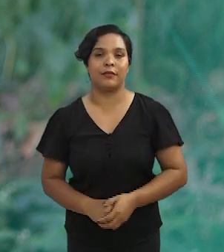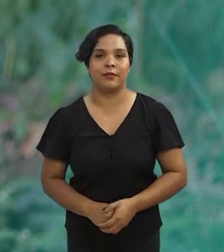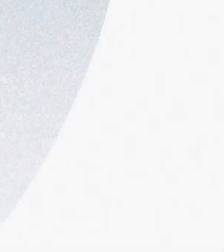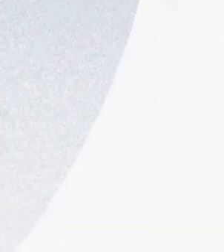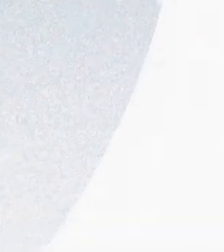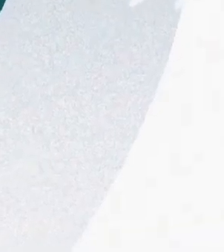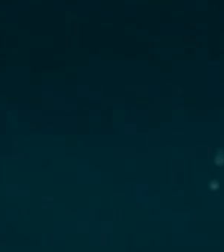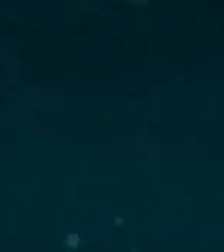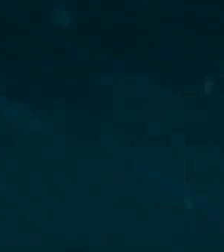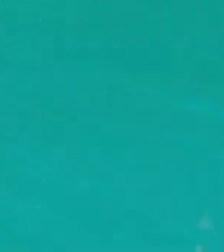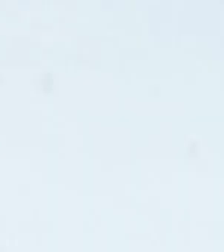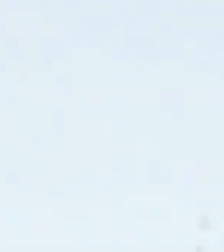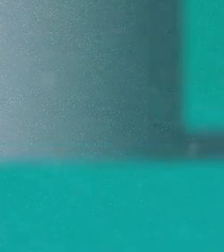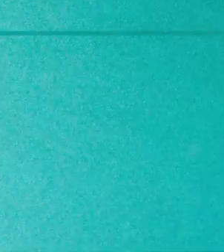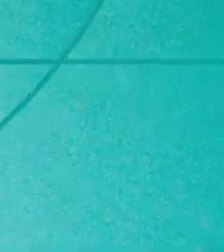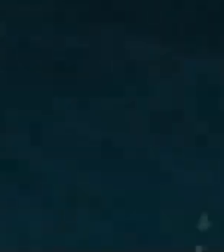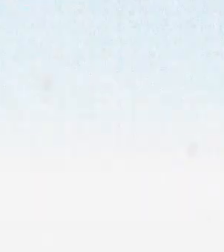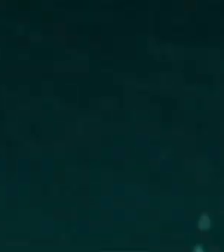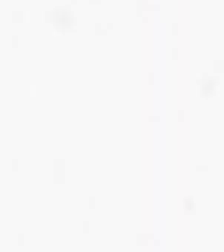já.